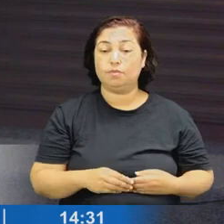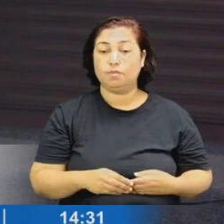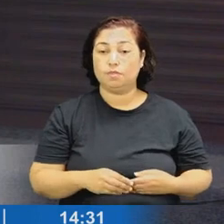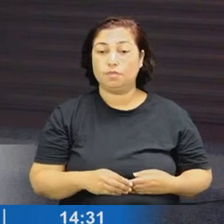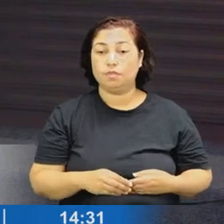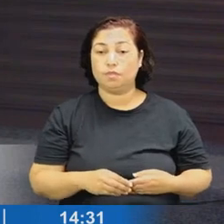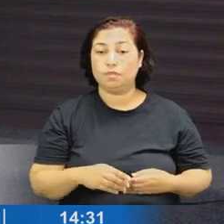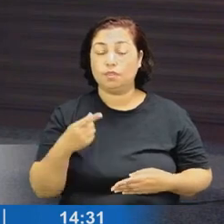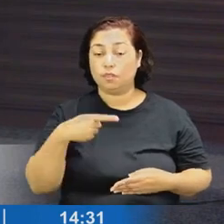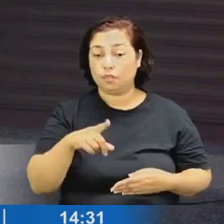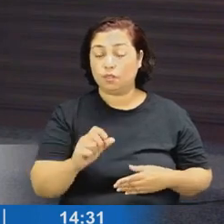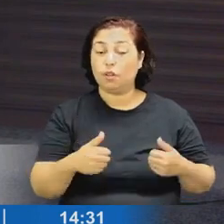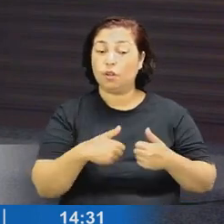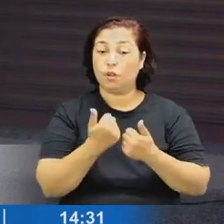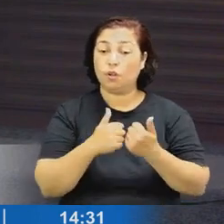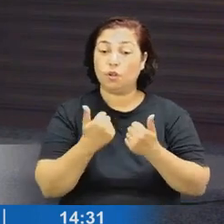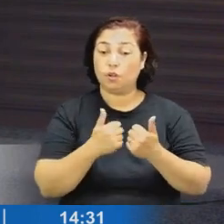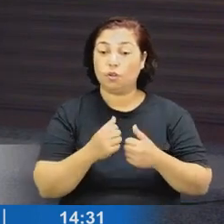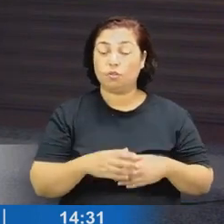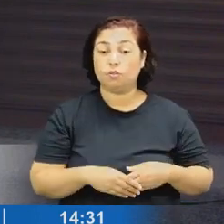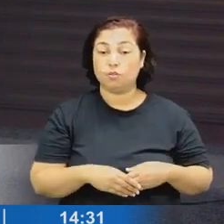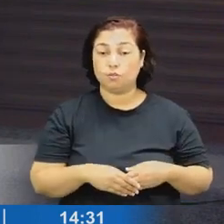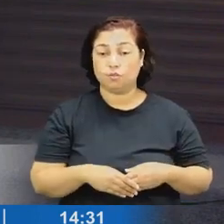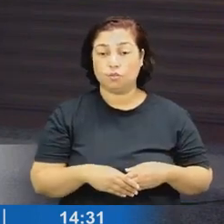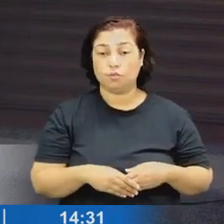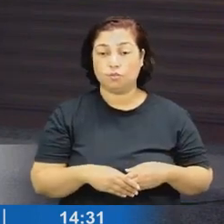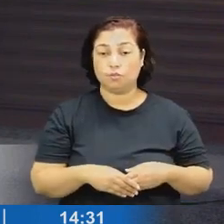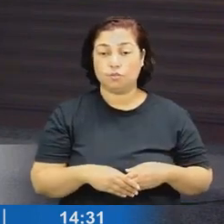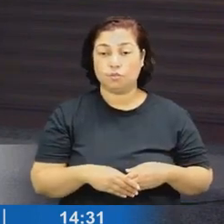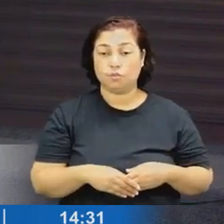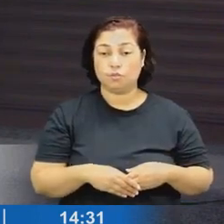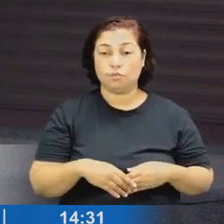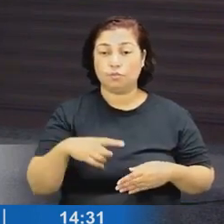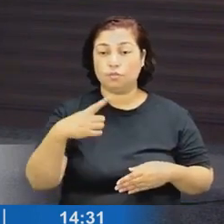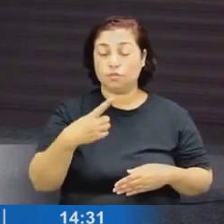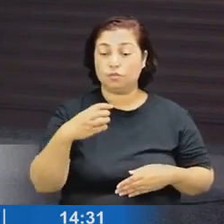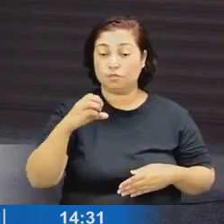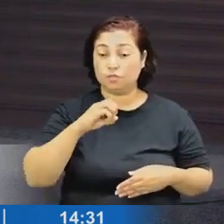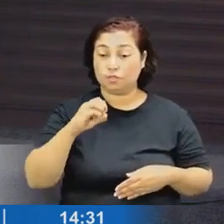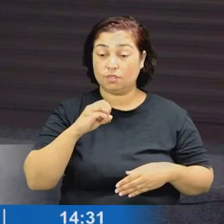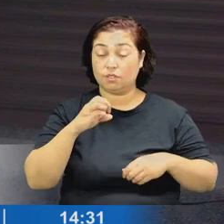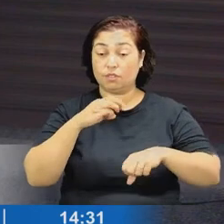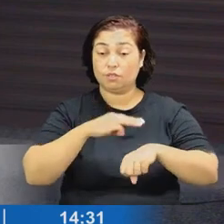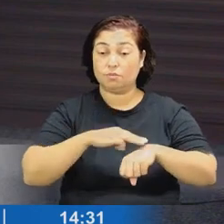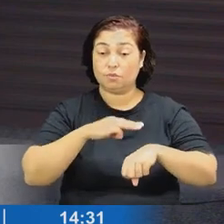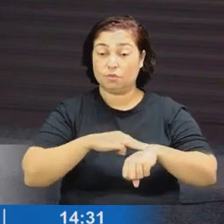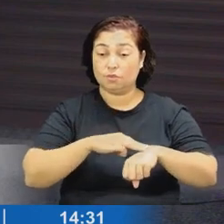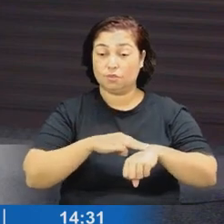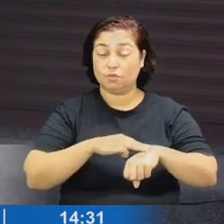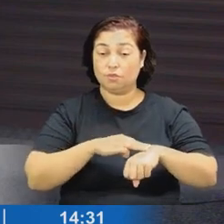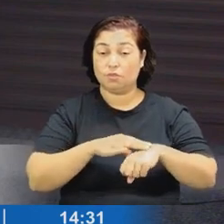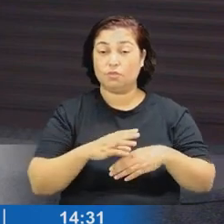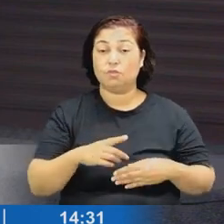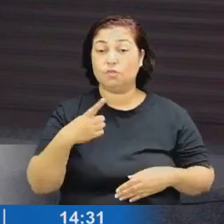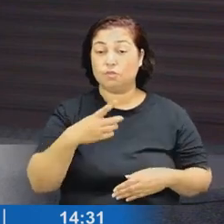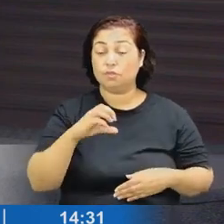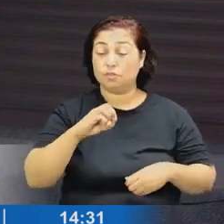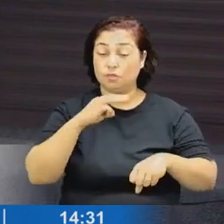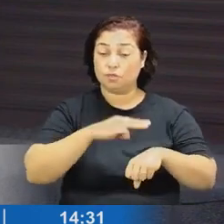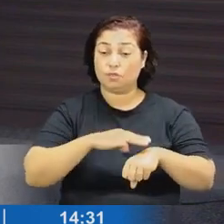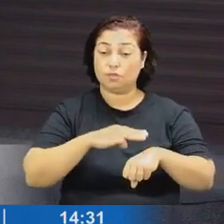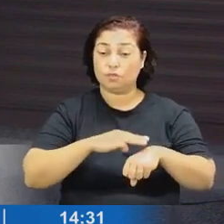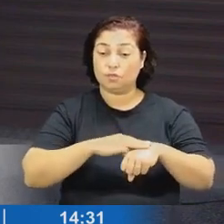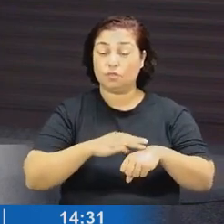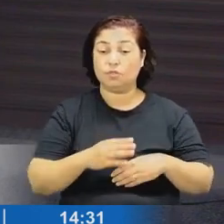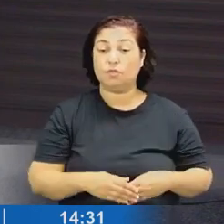aí fui jogar o jogo lá do campeonato não durei 10 minutos amigo 10 não foi 10 minutos eu